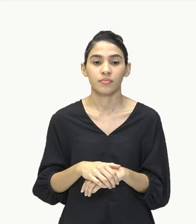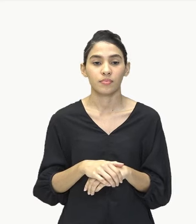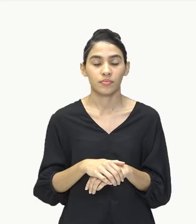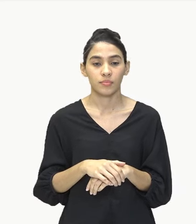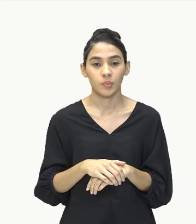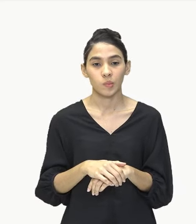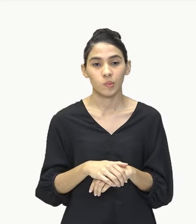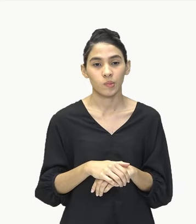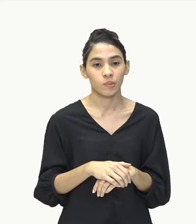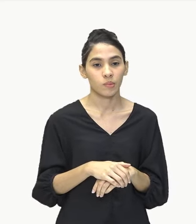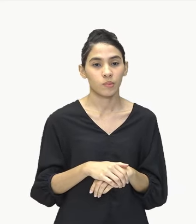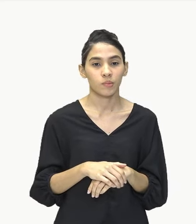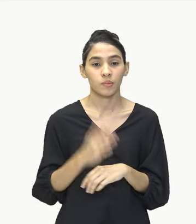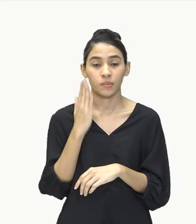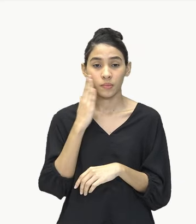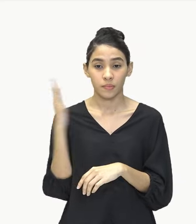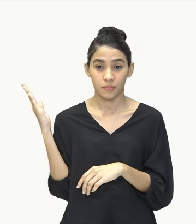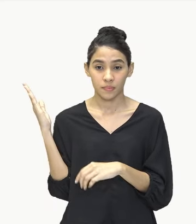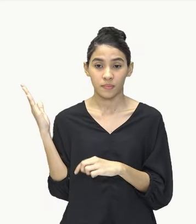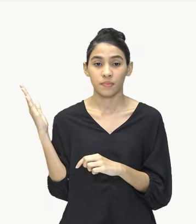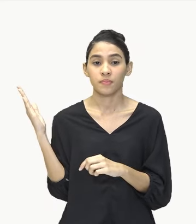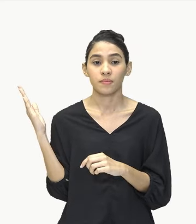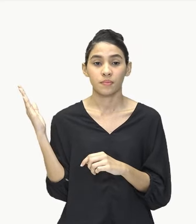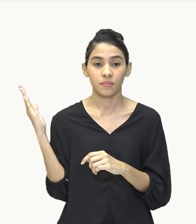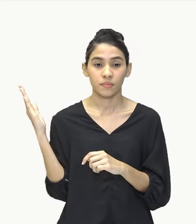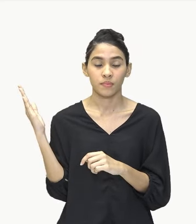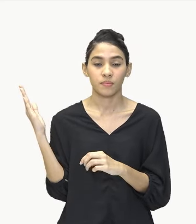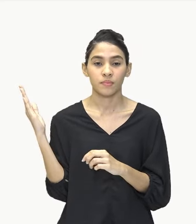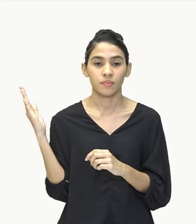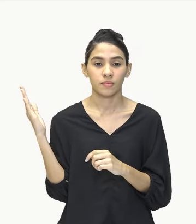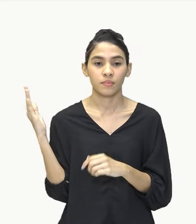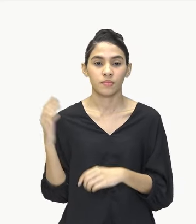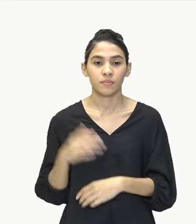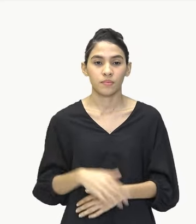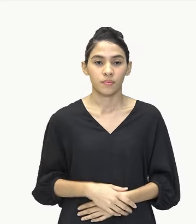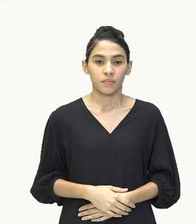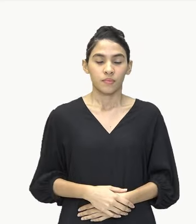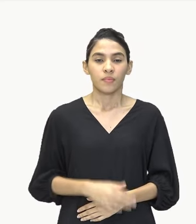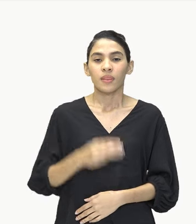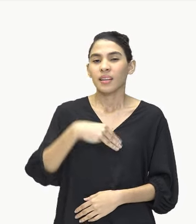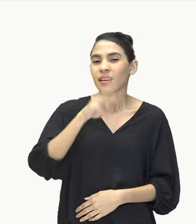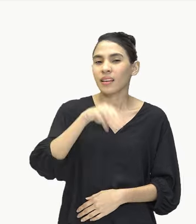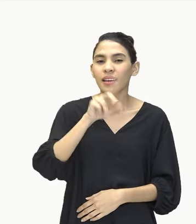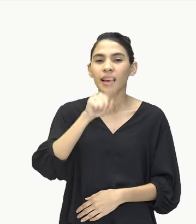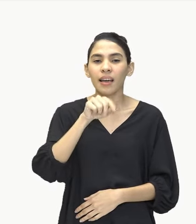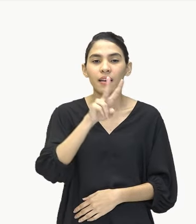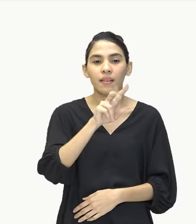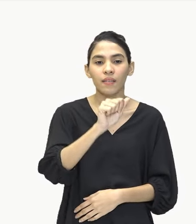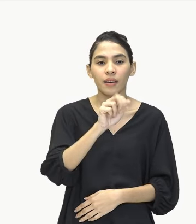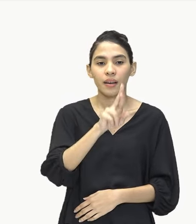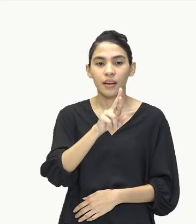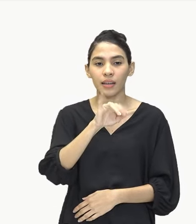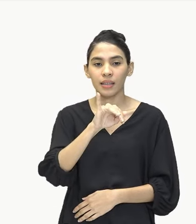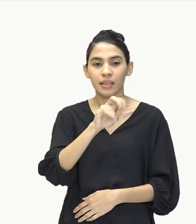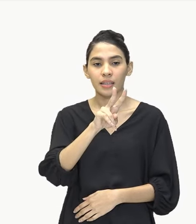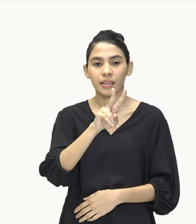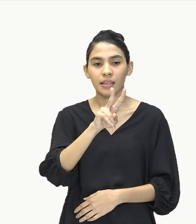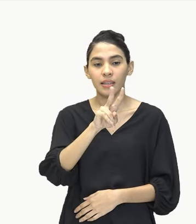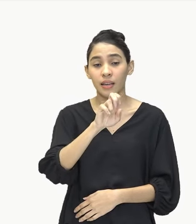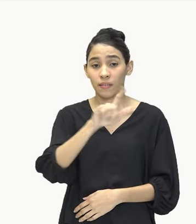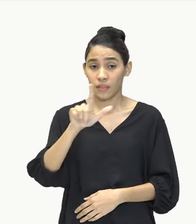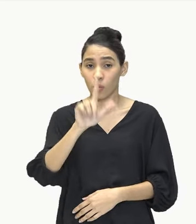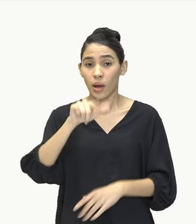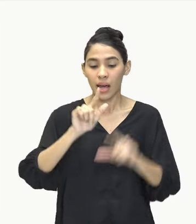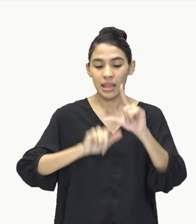Avançando aqui, variável e expoente. Quem é a variável? É a letra presente